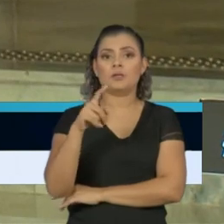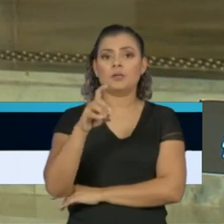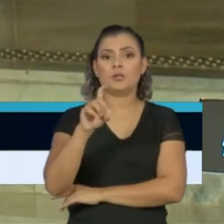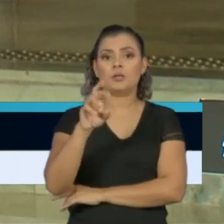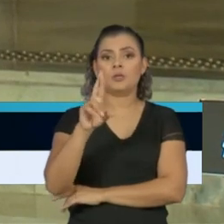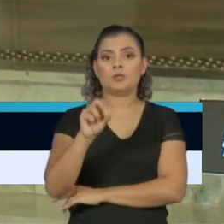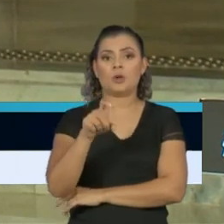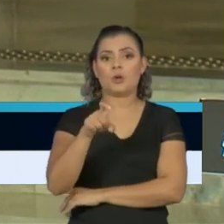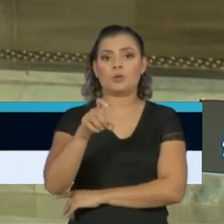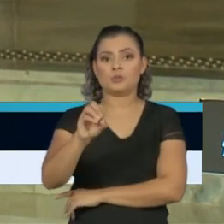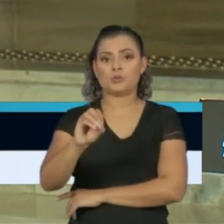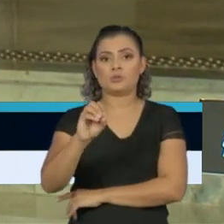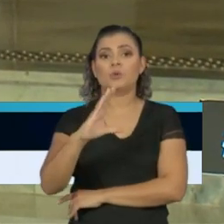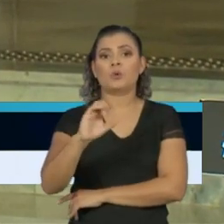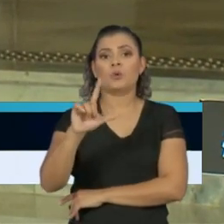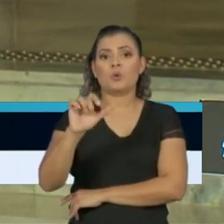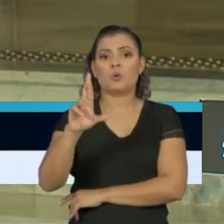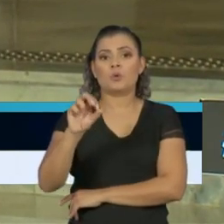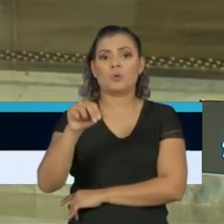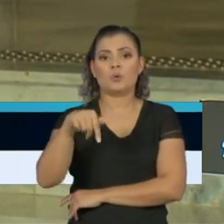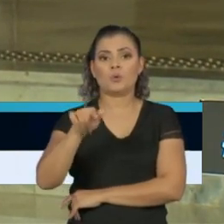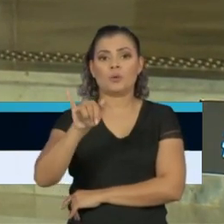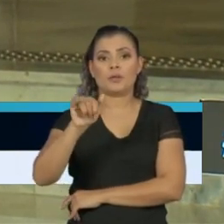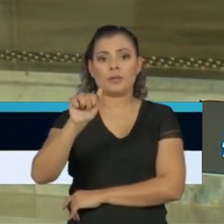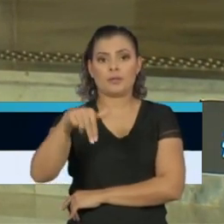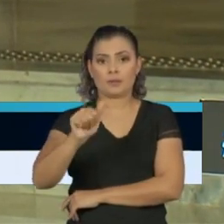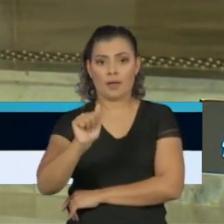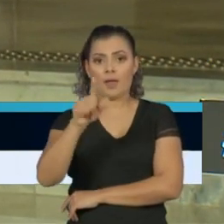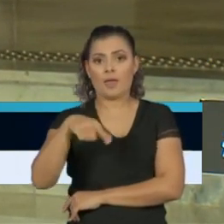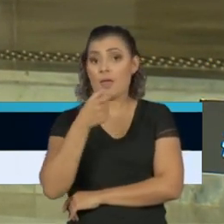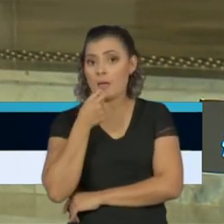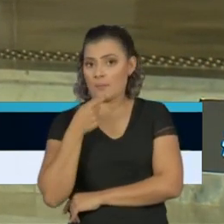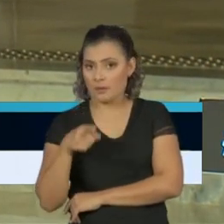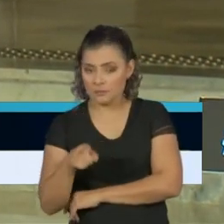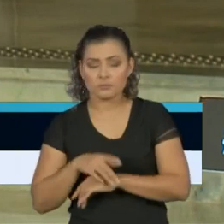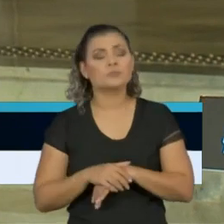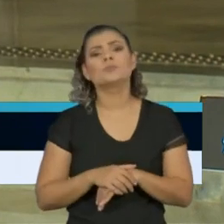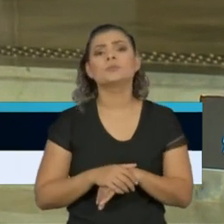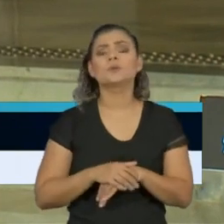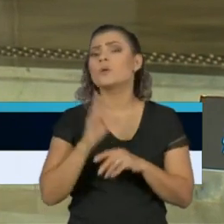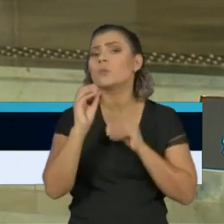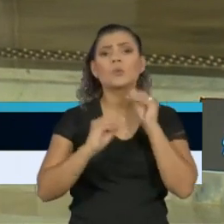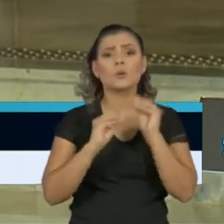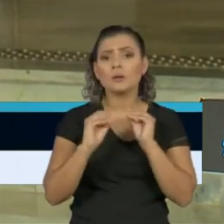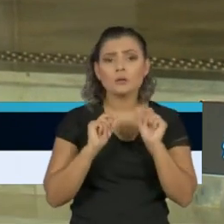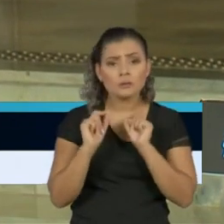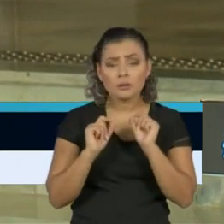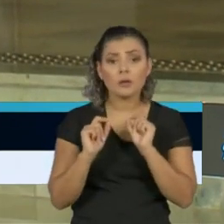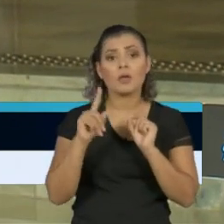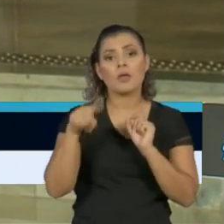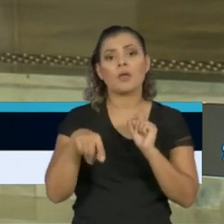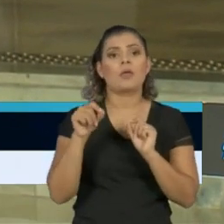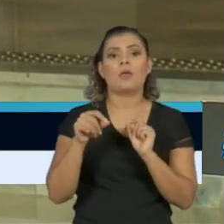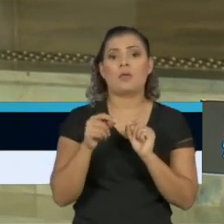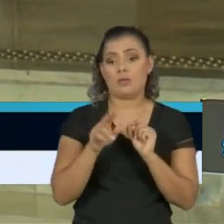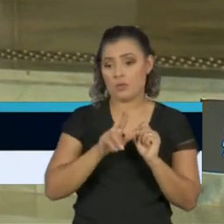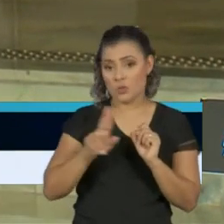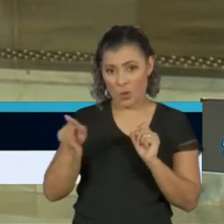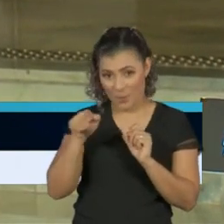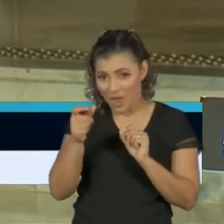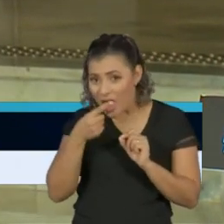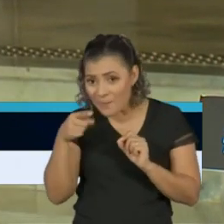um consenso entre nós 5. O consenso foi alterar a indicação da